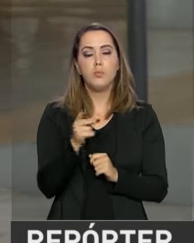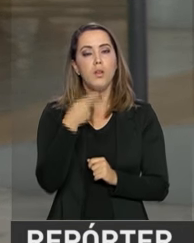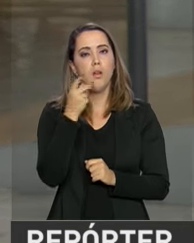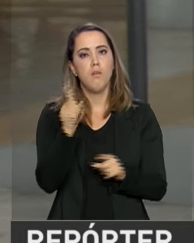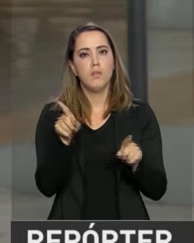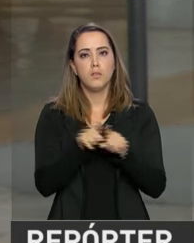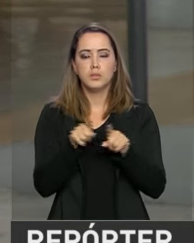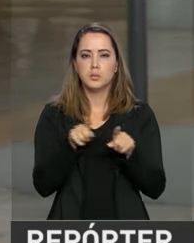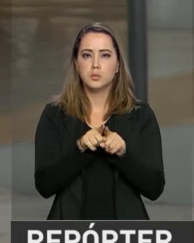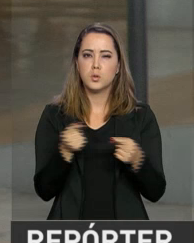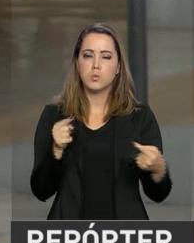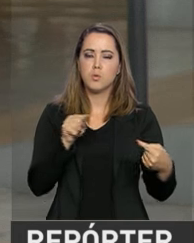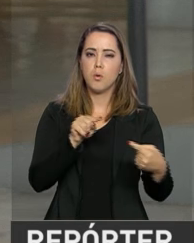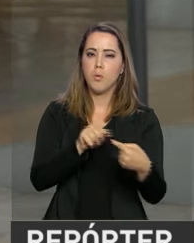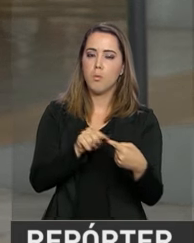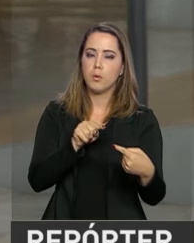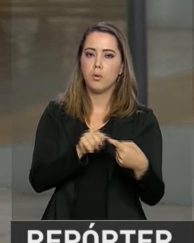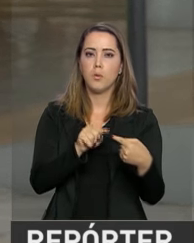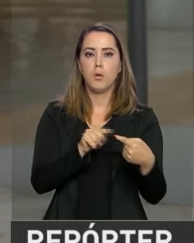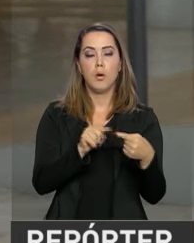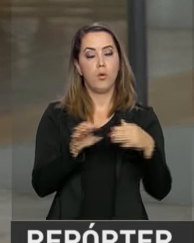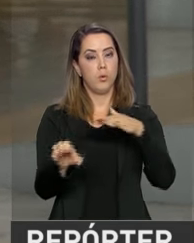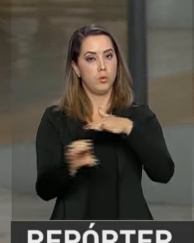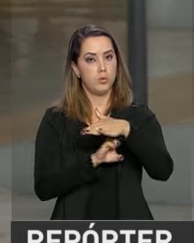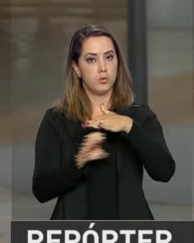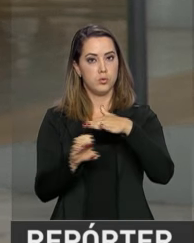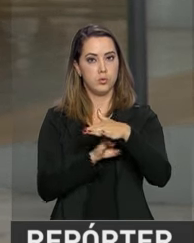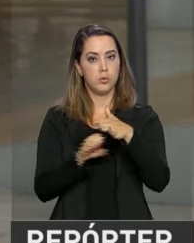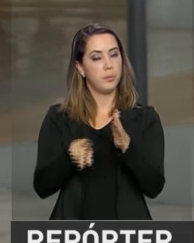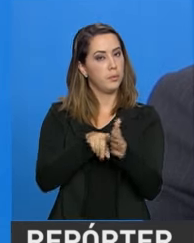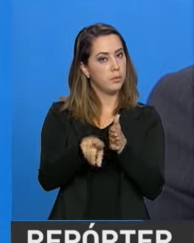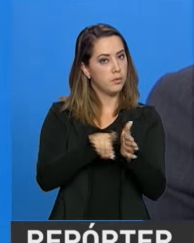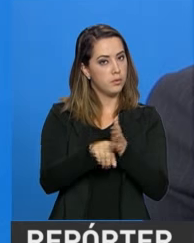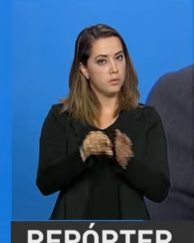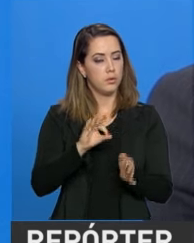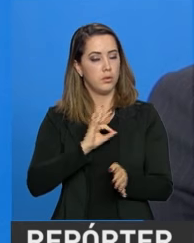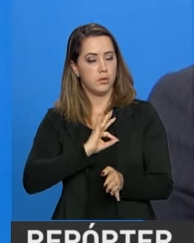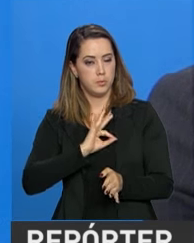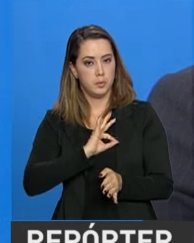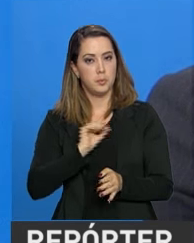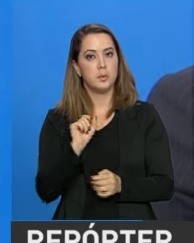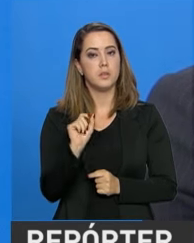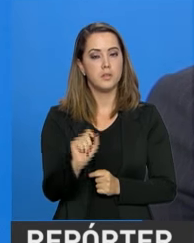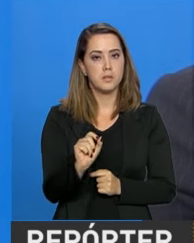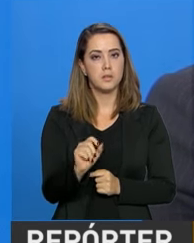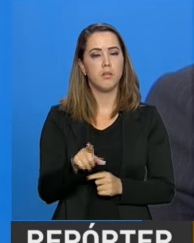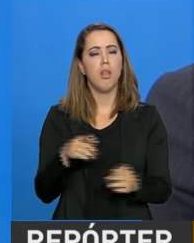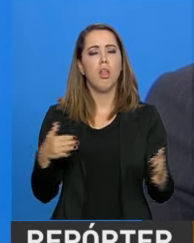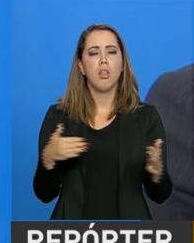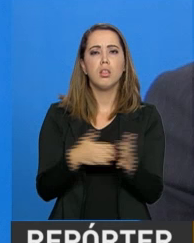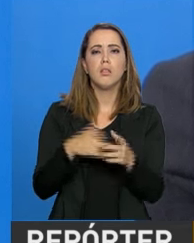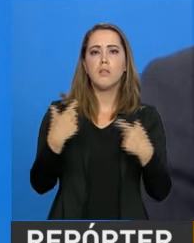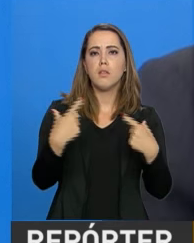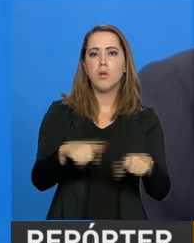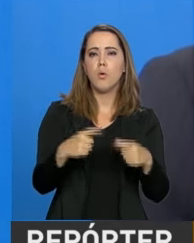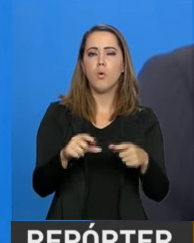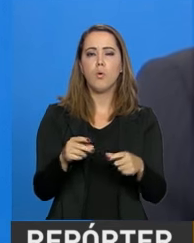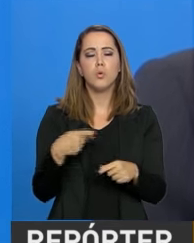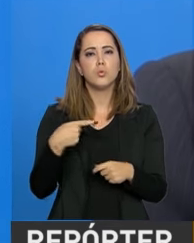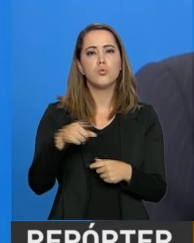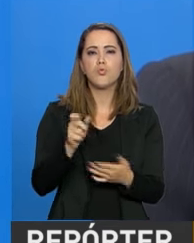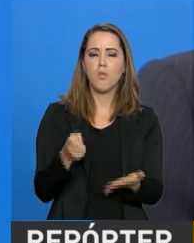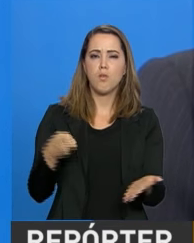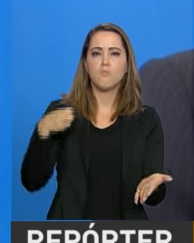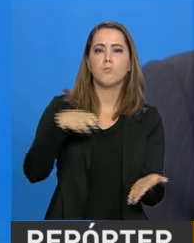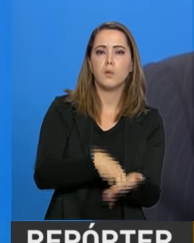de leniência com empresas investigadas por corrupção. Até onde vai a punição para quebrar a